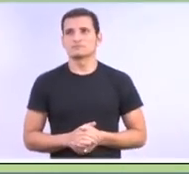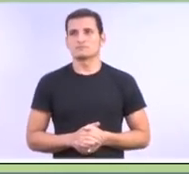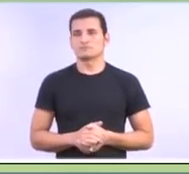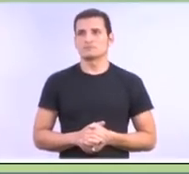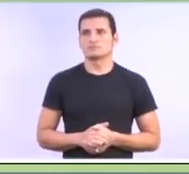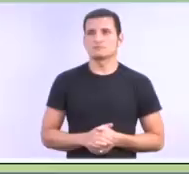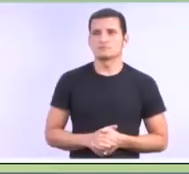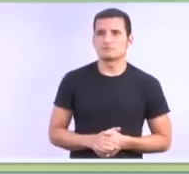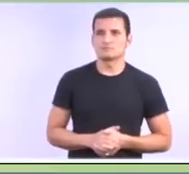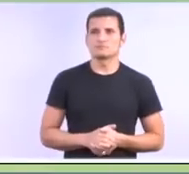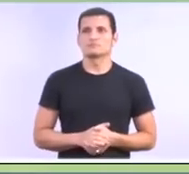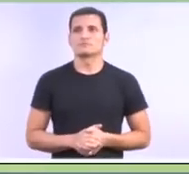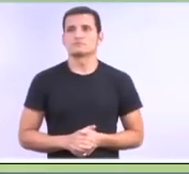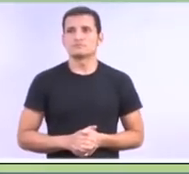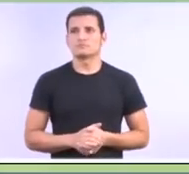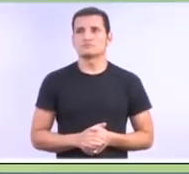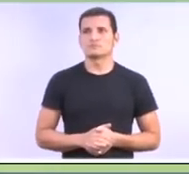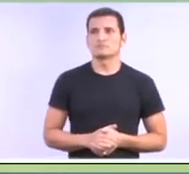é o get.